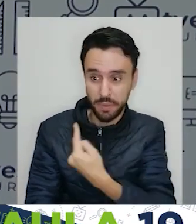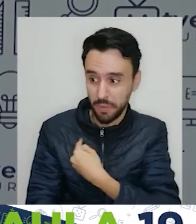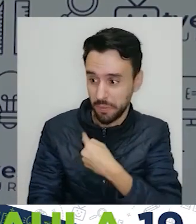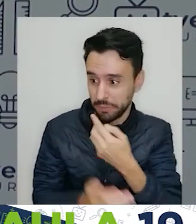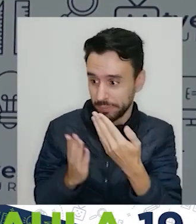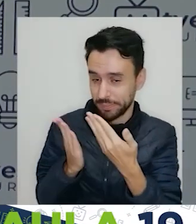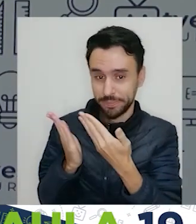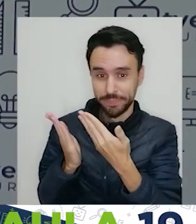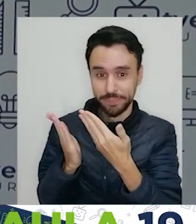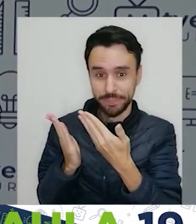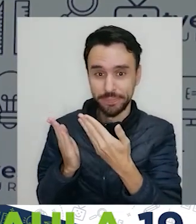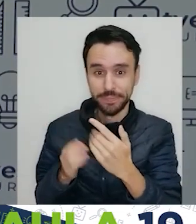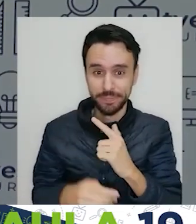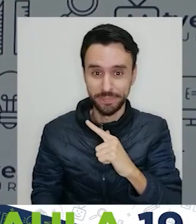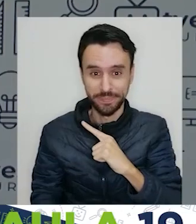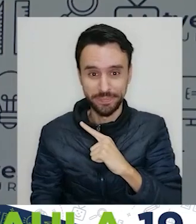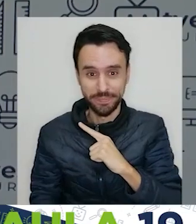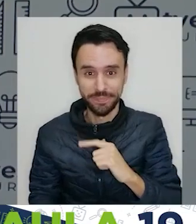tela,